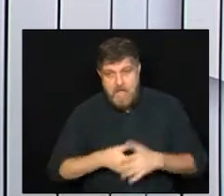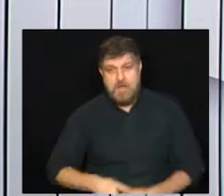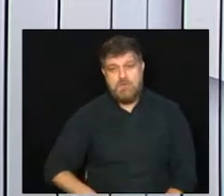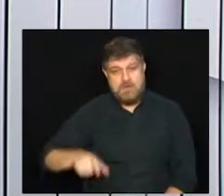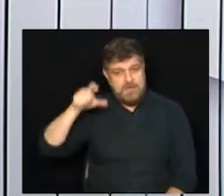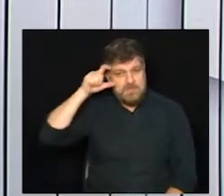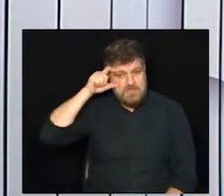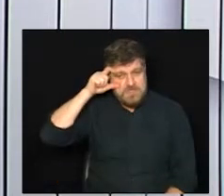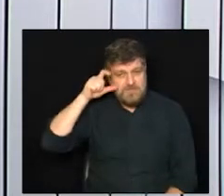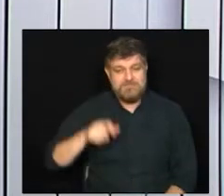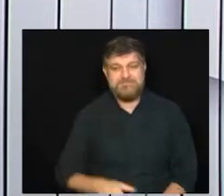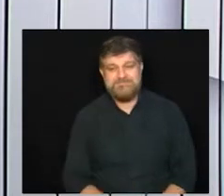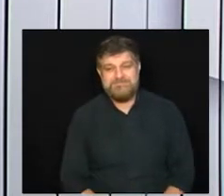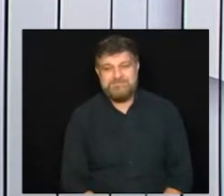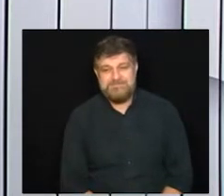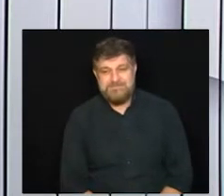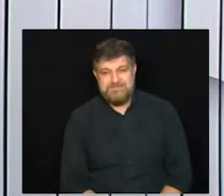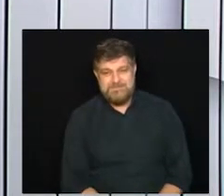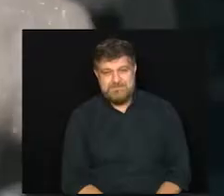Amorim.